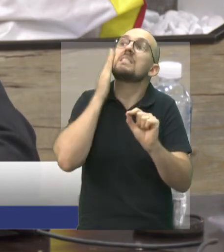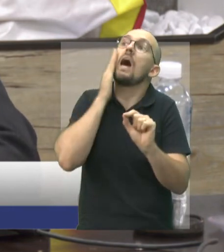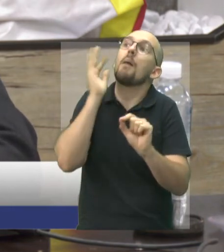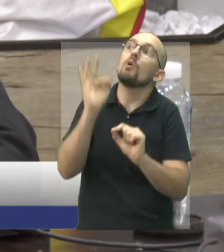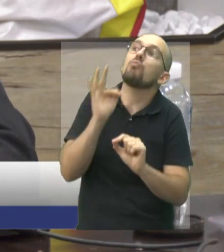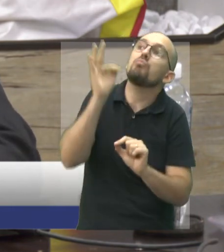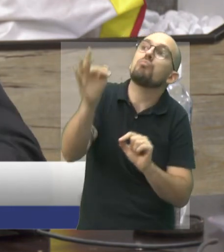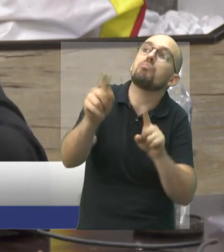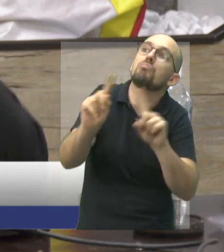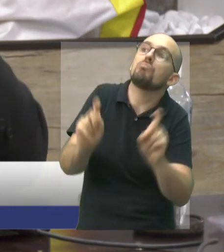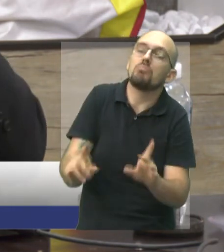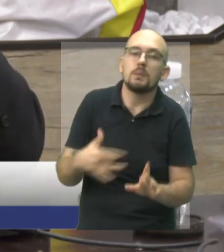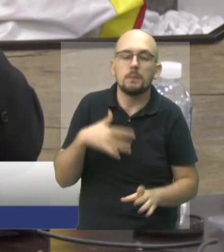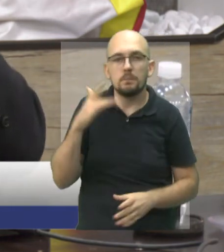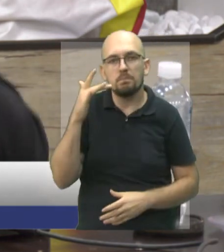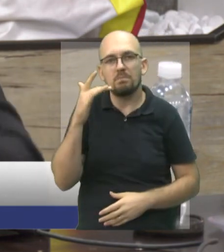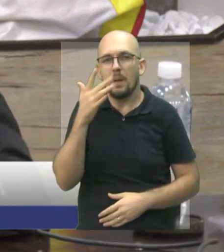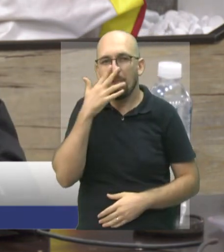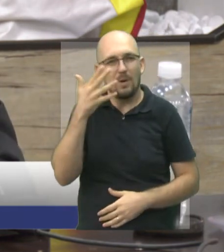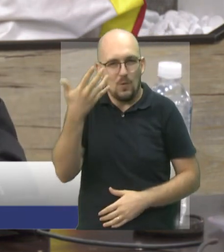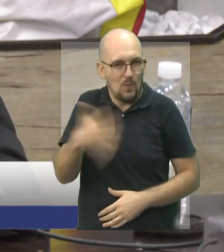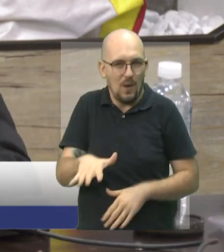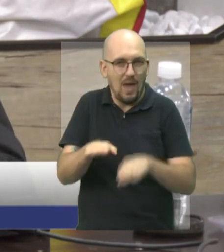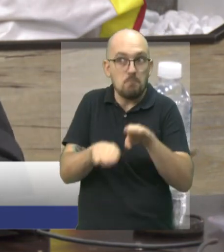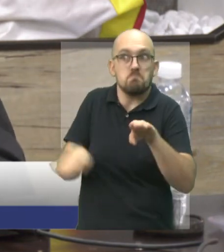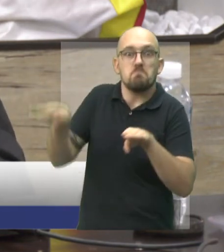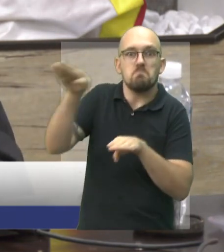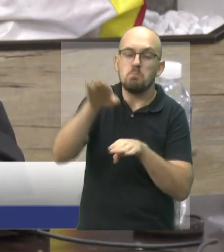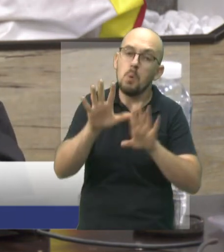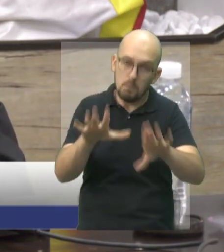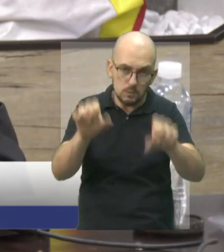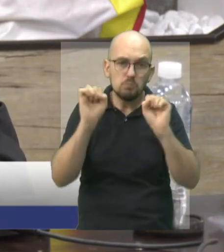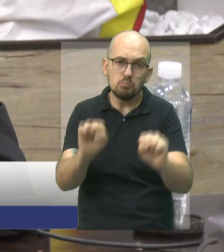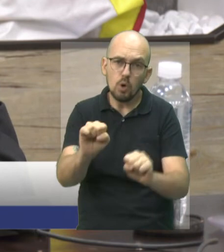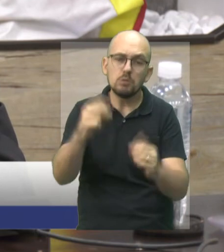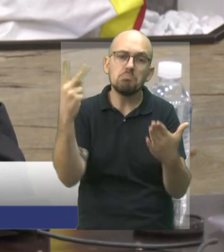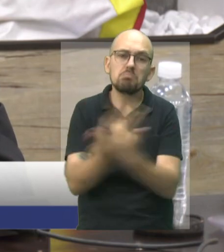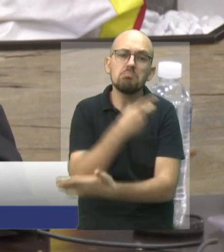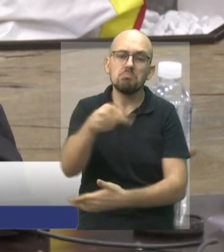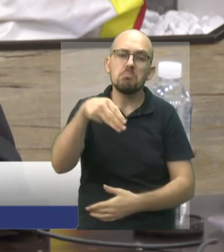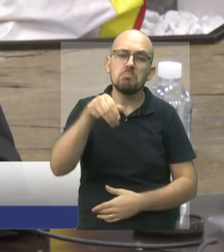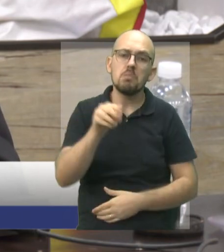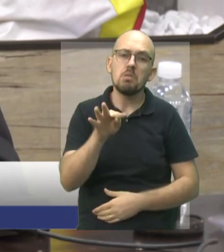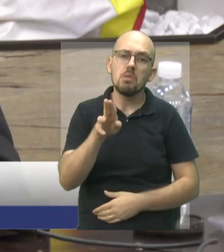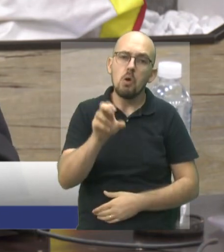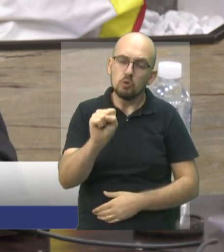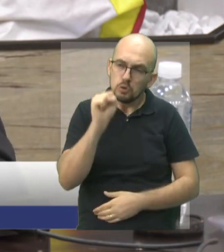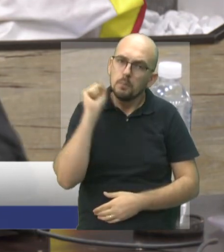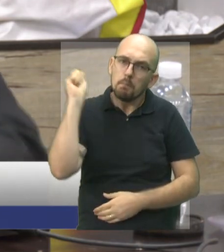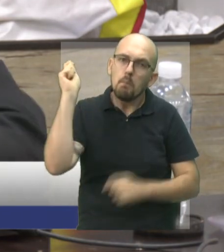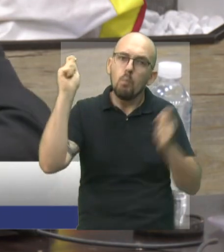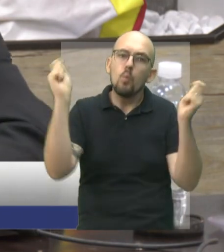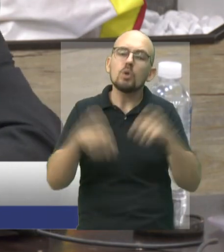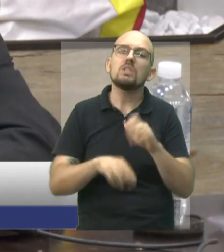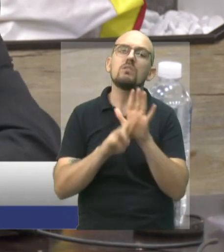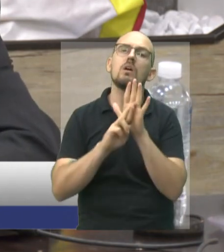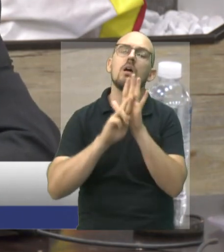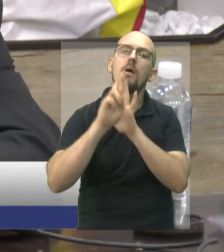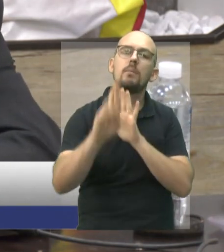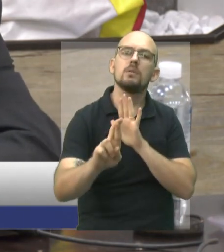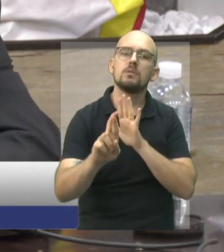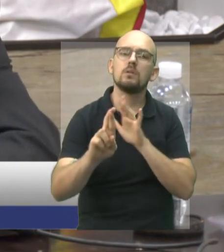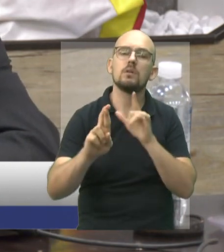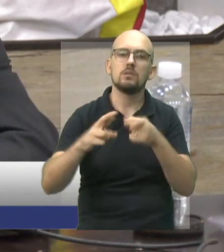talvez não queira chegar mais acima do que isso, mas você tem muita possibilidade de ser um representante